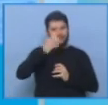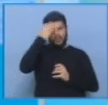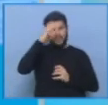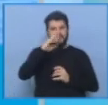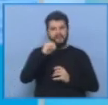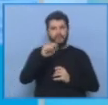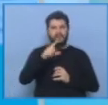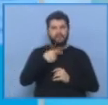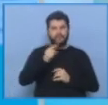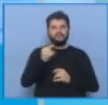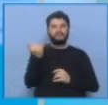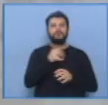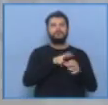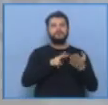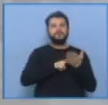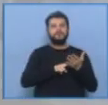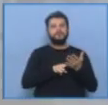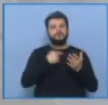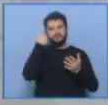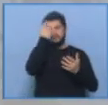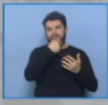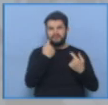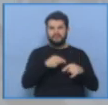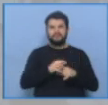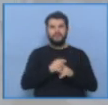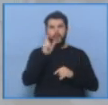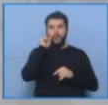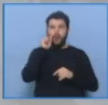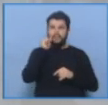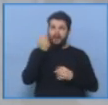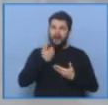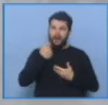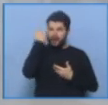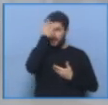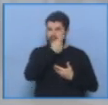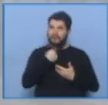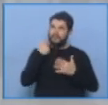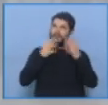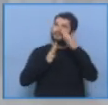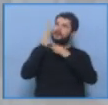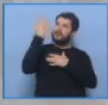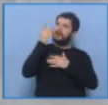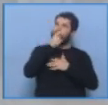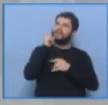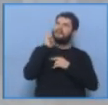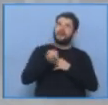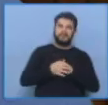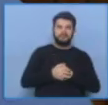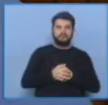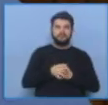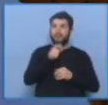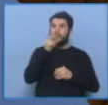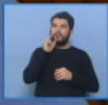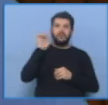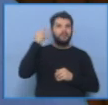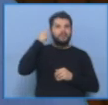Saul. Segunda leitura, temos nós a imagem, o homem tem a imagem celeste também em si. Que promessa é esta? É a promessa que